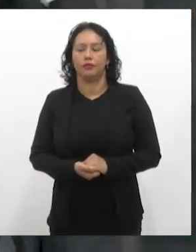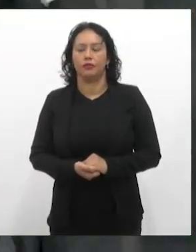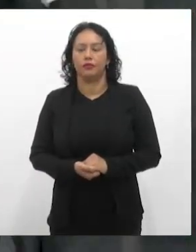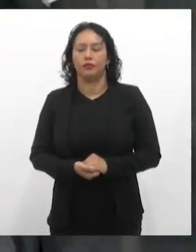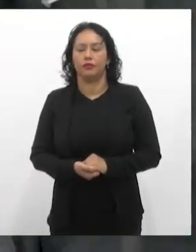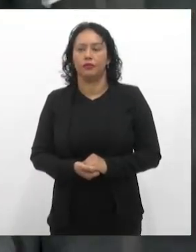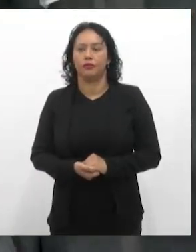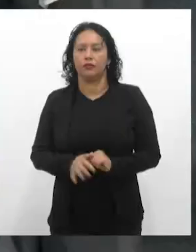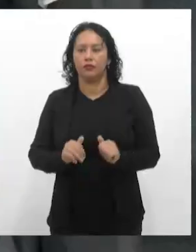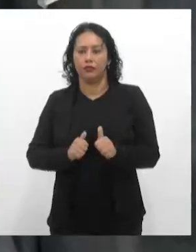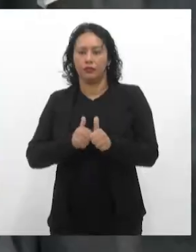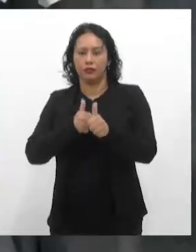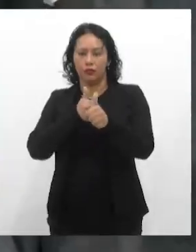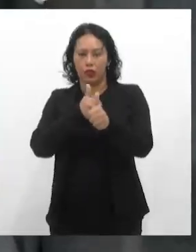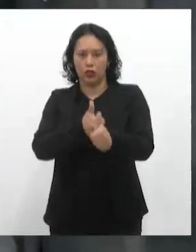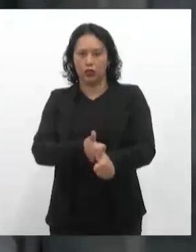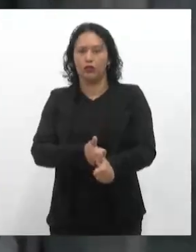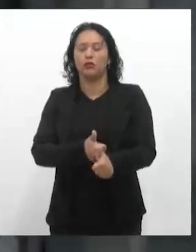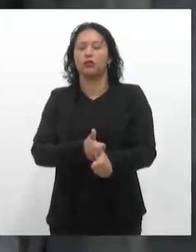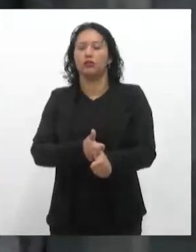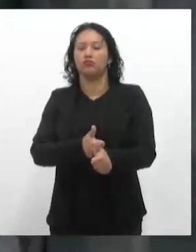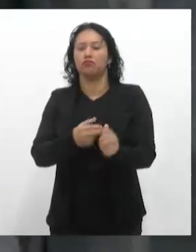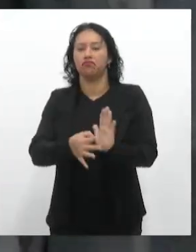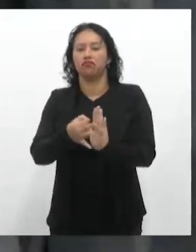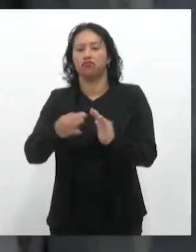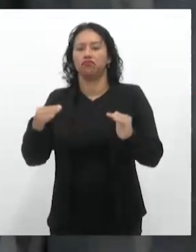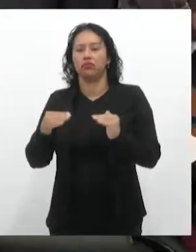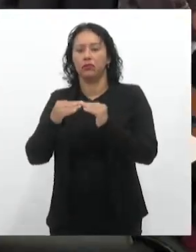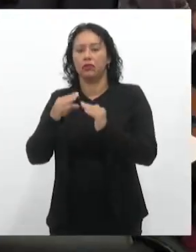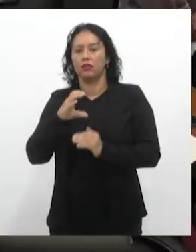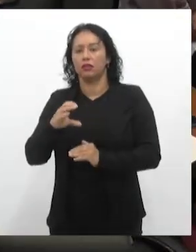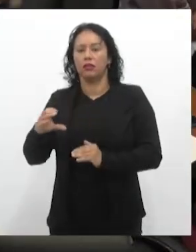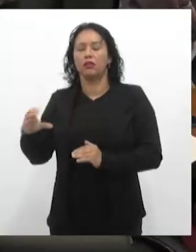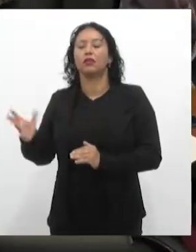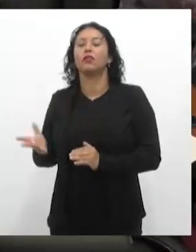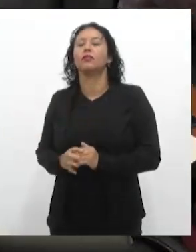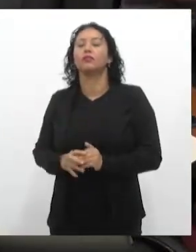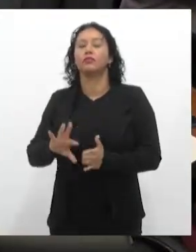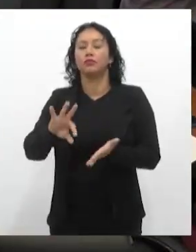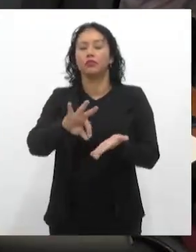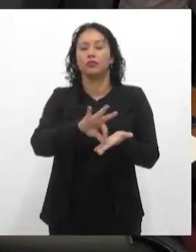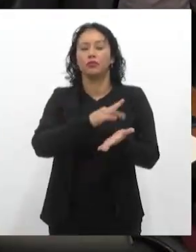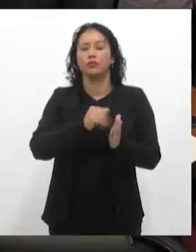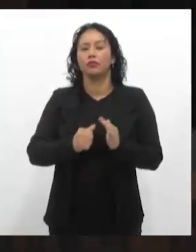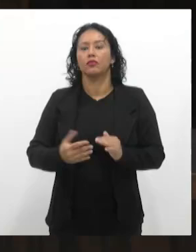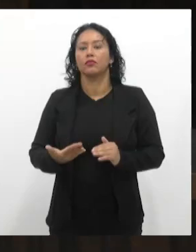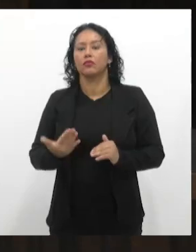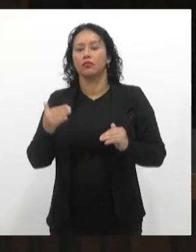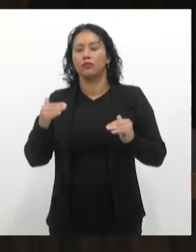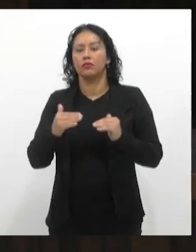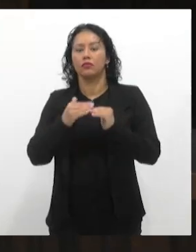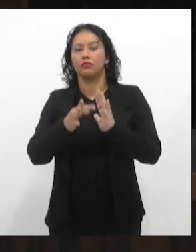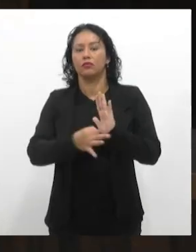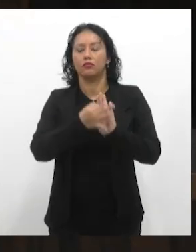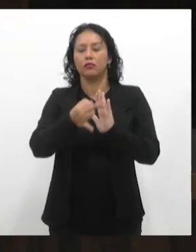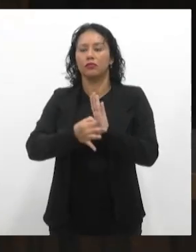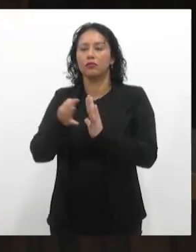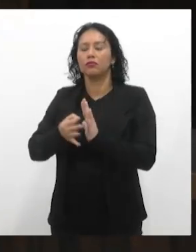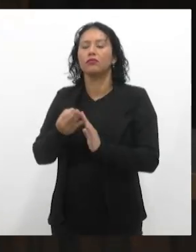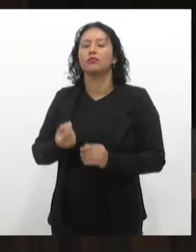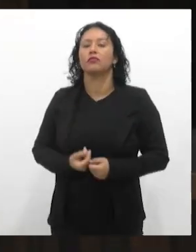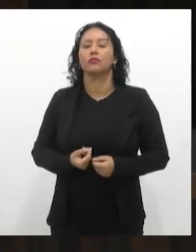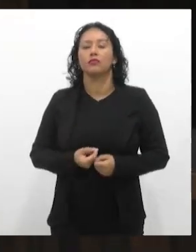No mérito, acompanho o parecer da CCJ. Para emitir parecer pela Comissão de Política Urbana, Habitação e Assuntos